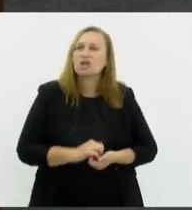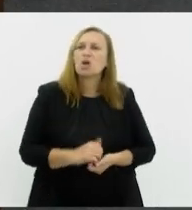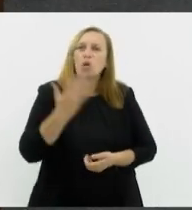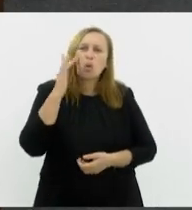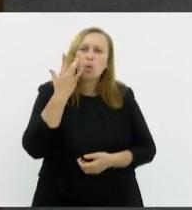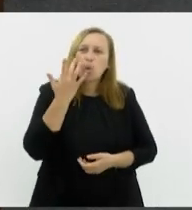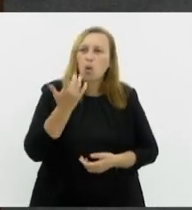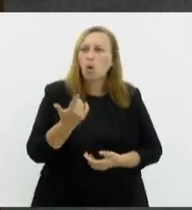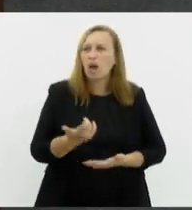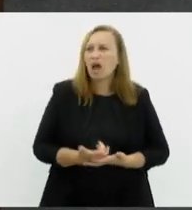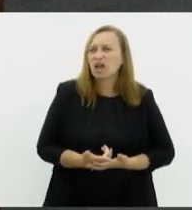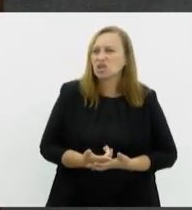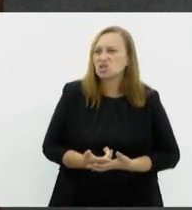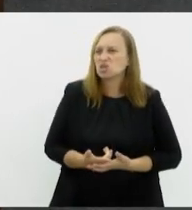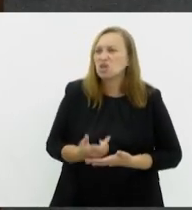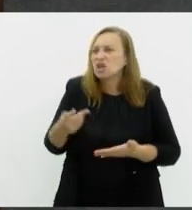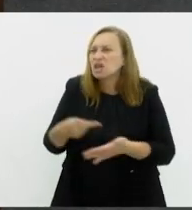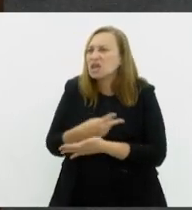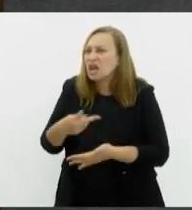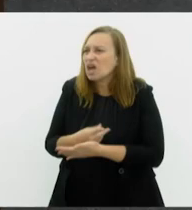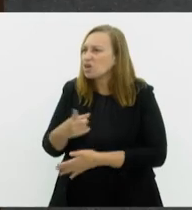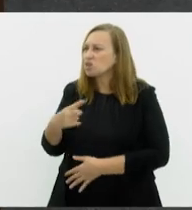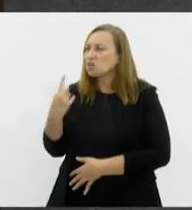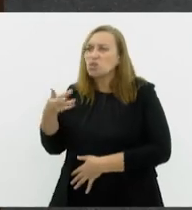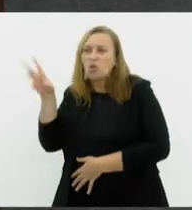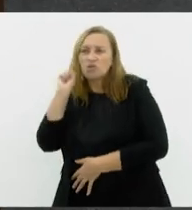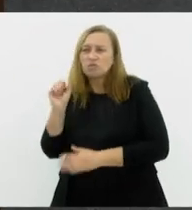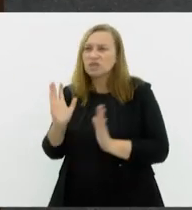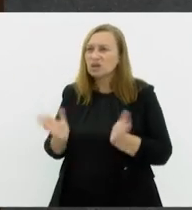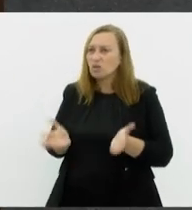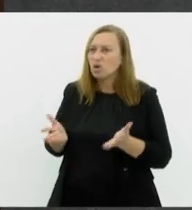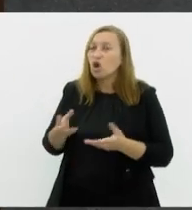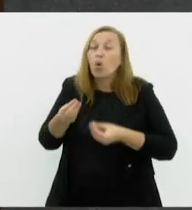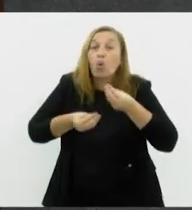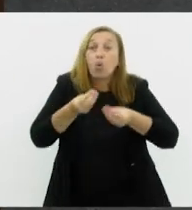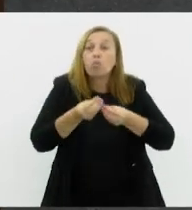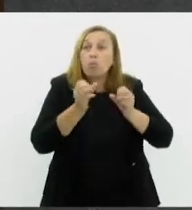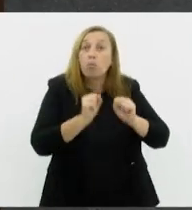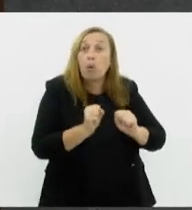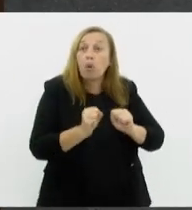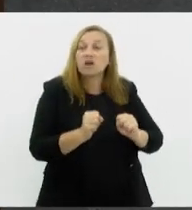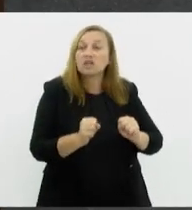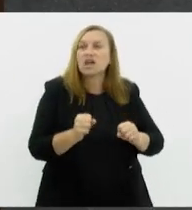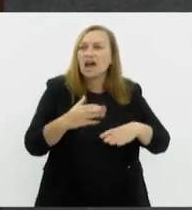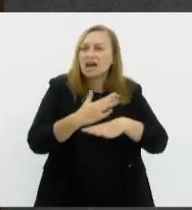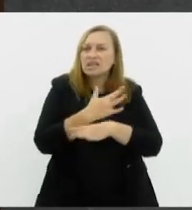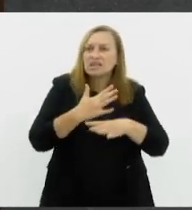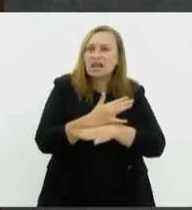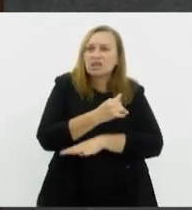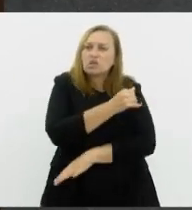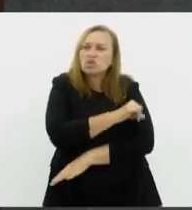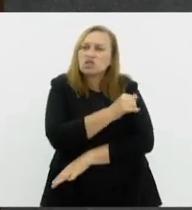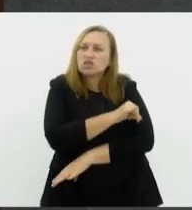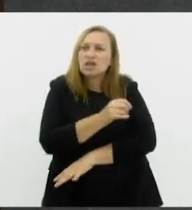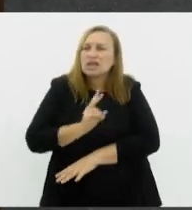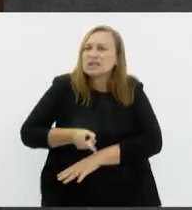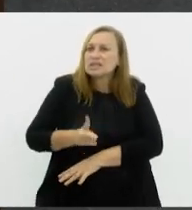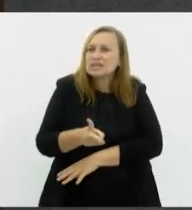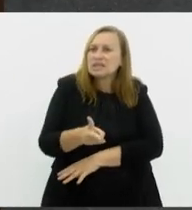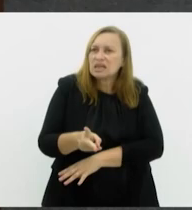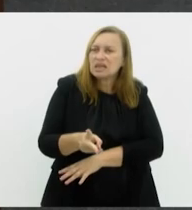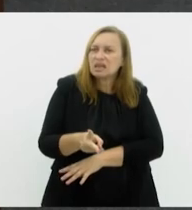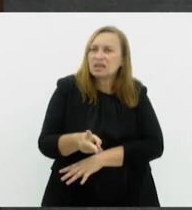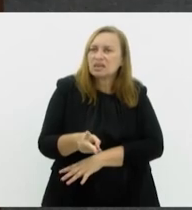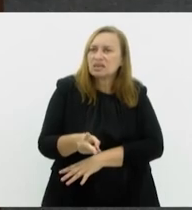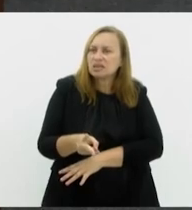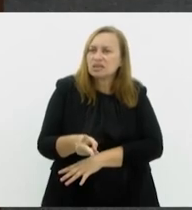que sandice é o que a gente acabou de ouvir aqui. Como é que pode a cidade do Rio de Janeiro, que sempre foi um tambor